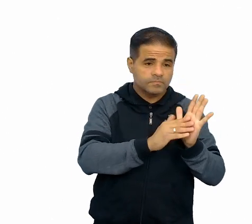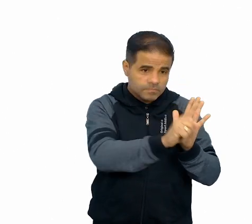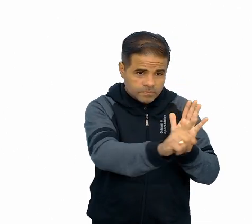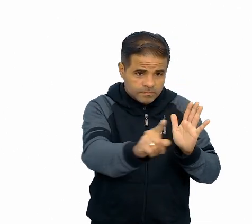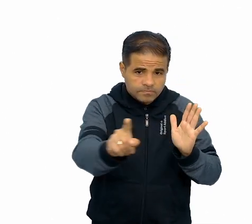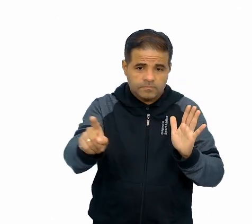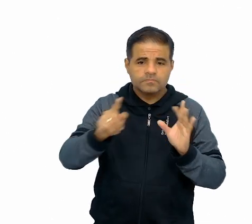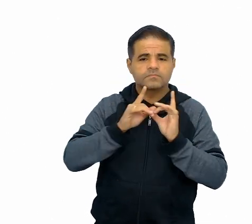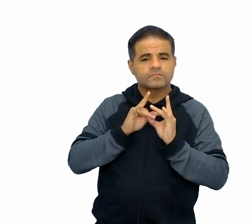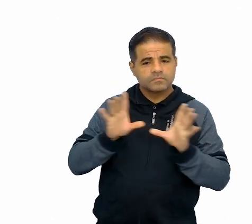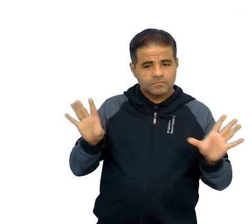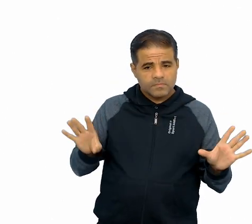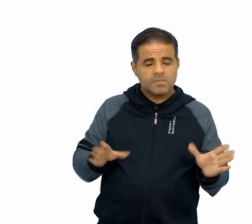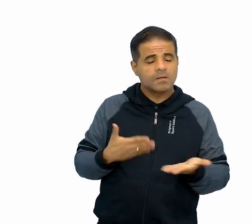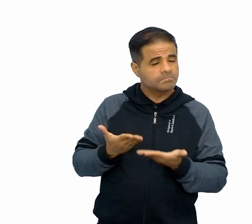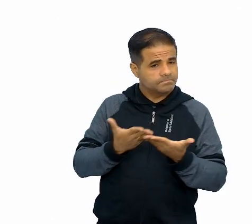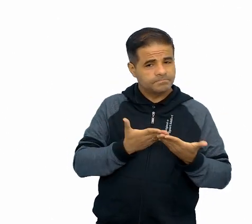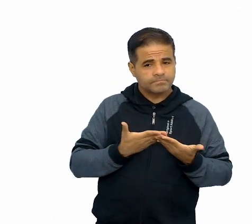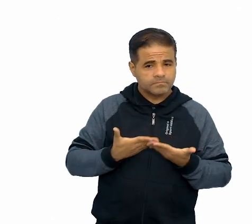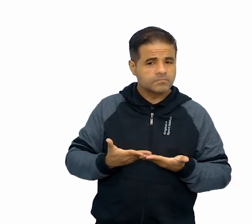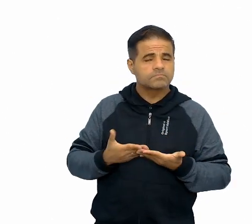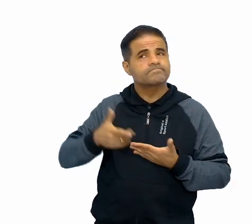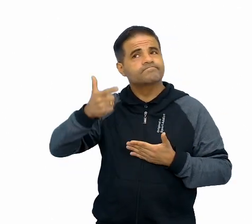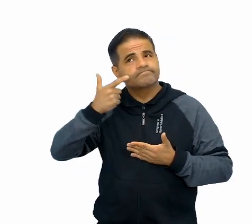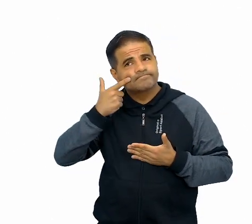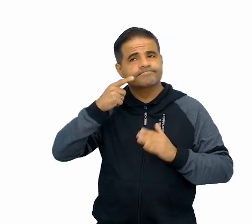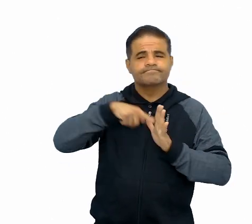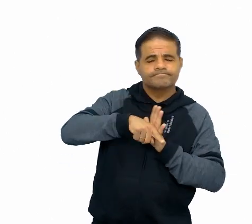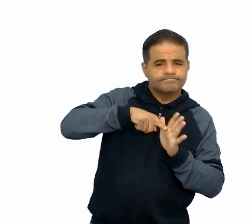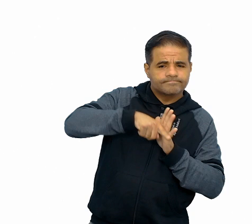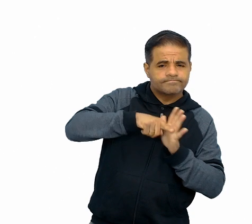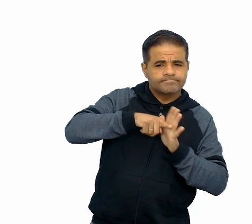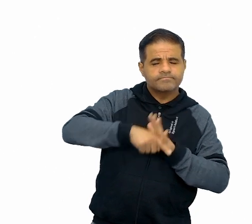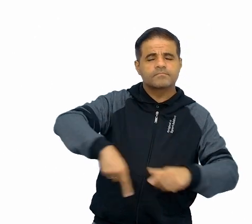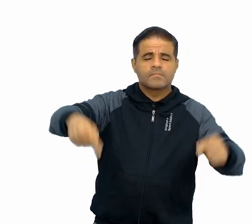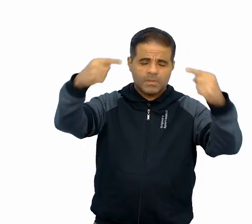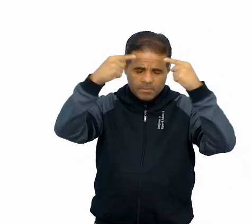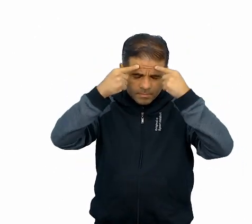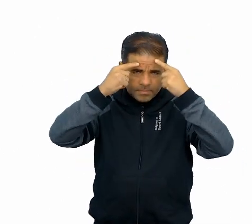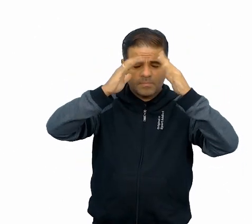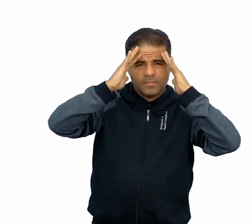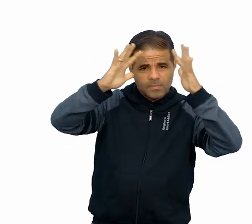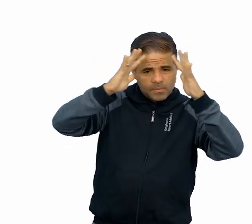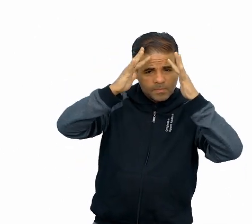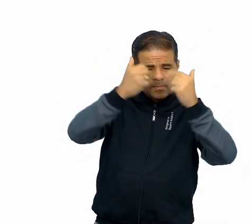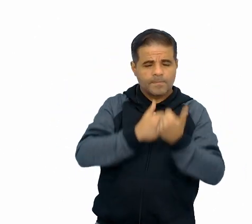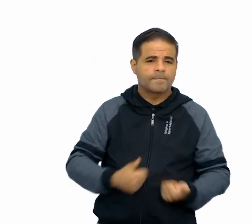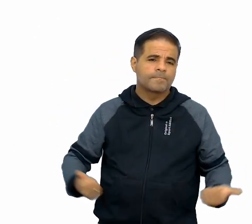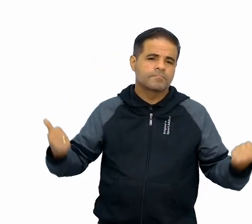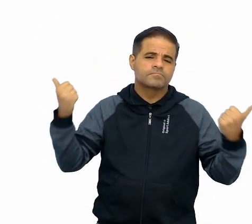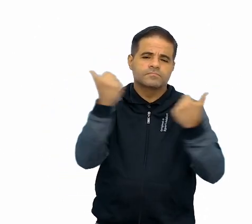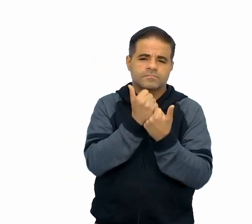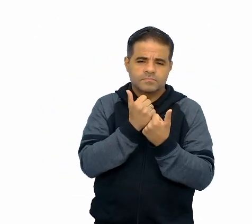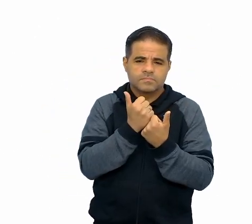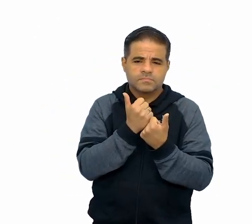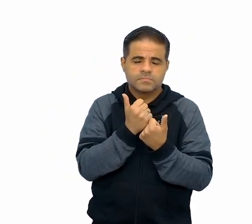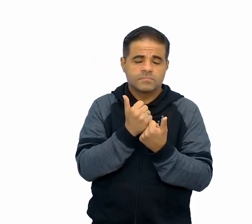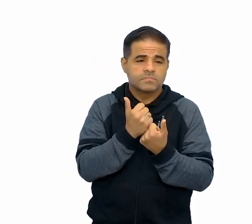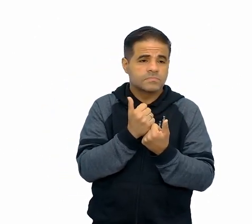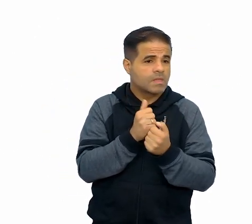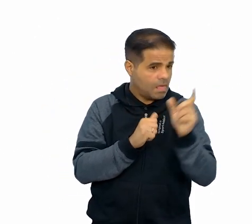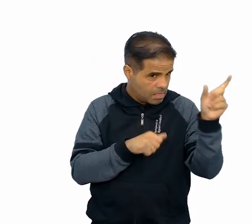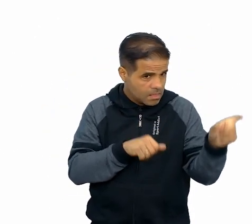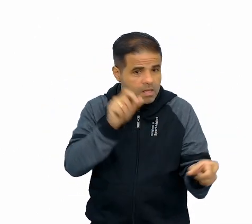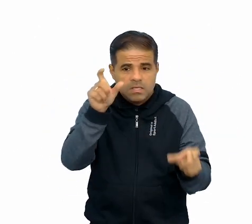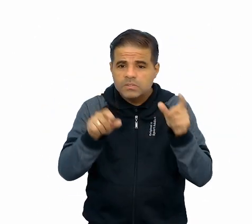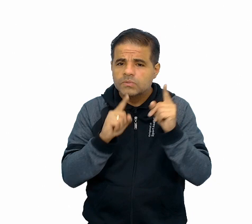vão permitir que os estudantes façam uma análise e uma reflexão apoiados nesses aspectos, para que eles possam